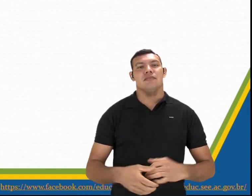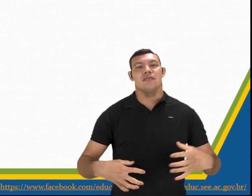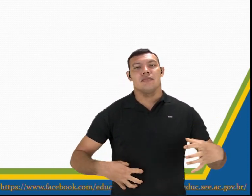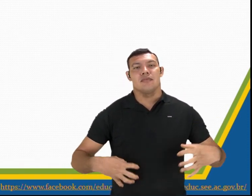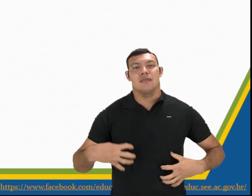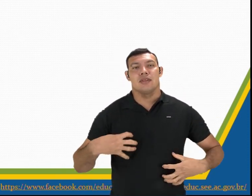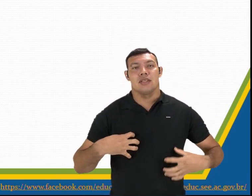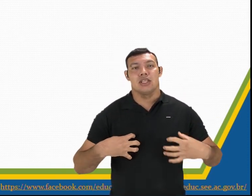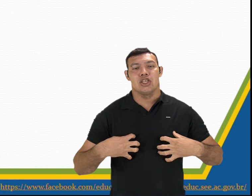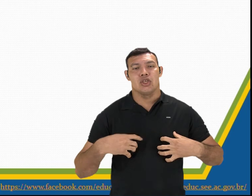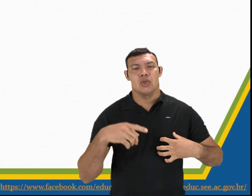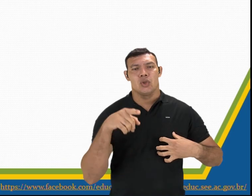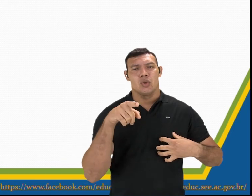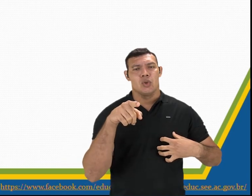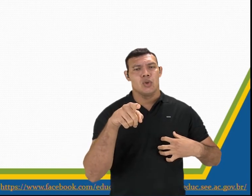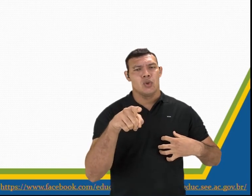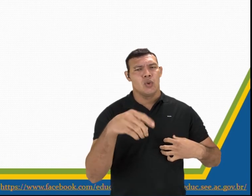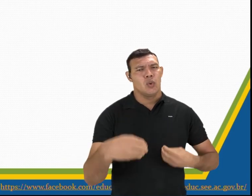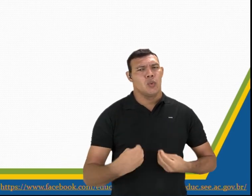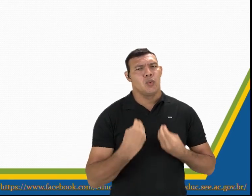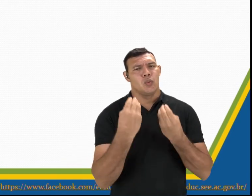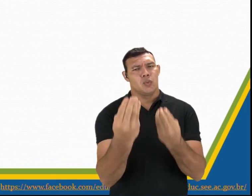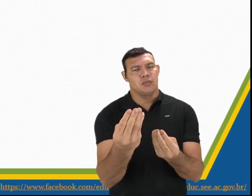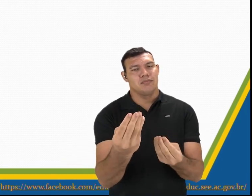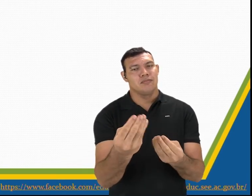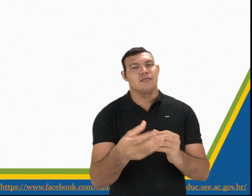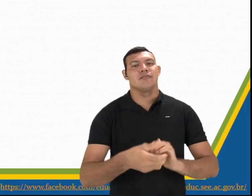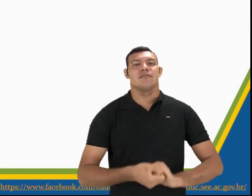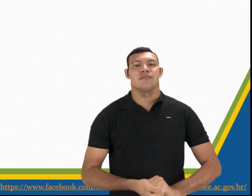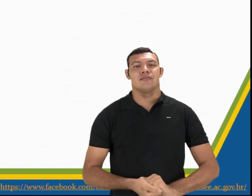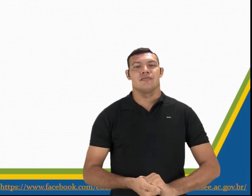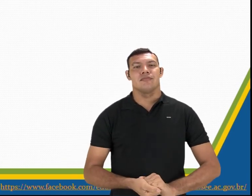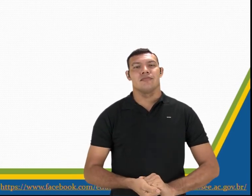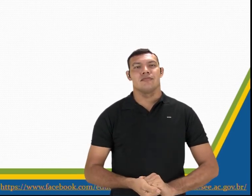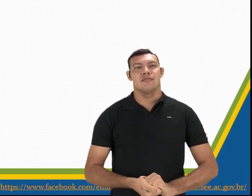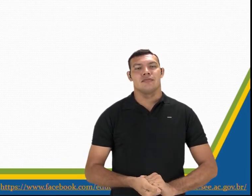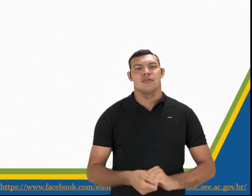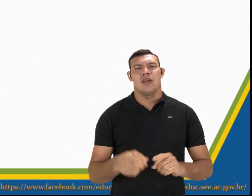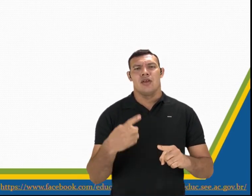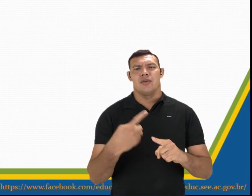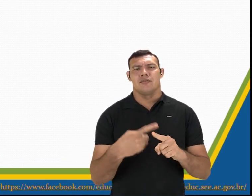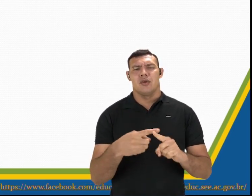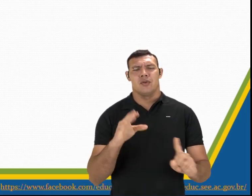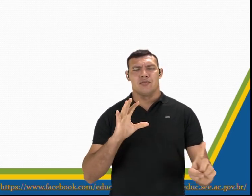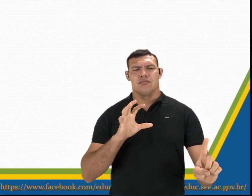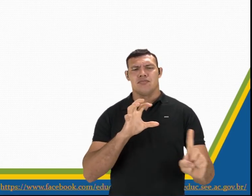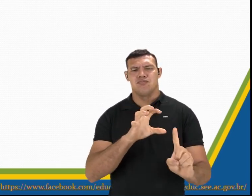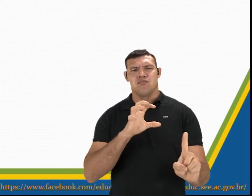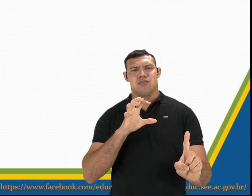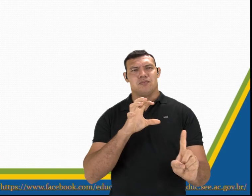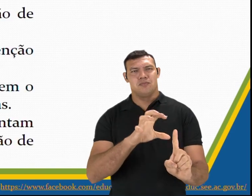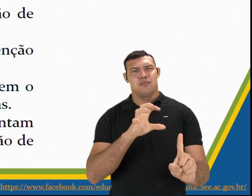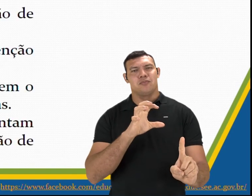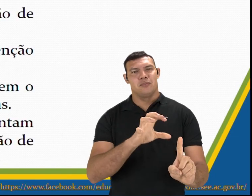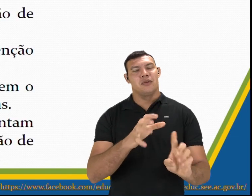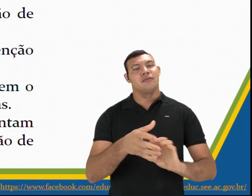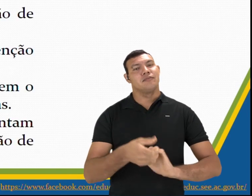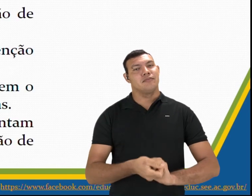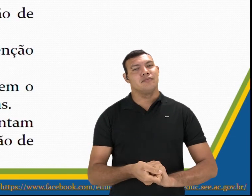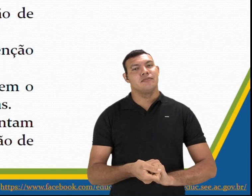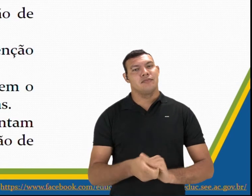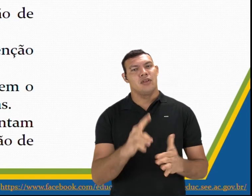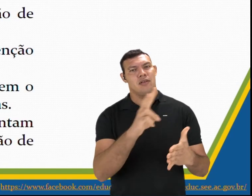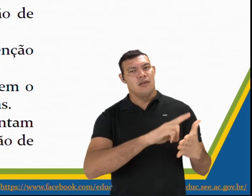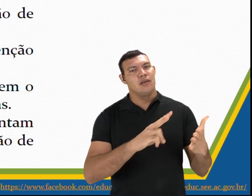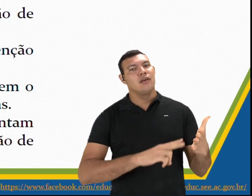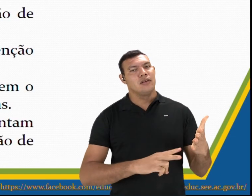e está chamando de maneira o quê? Bem persuasiva o leitor a pensar sobre a doação de órgãos. Então,